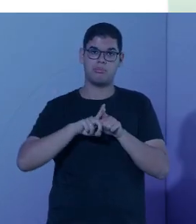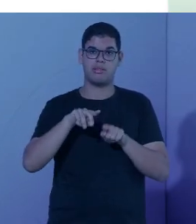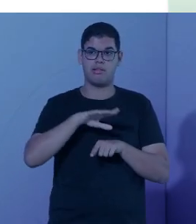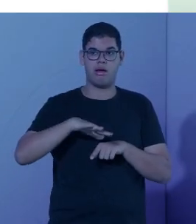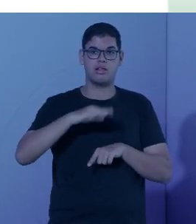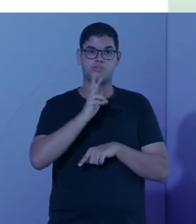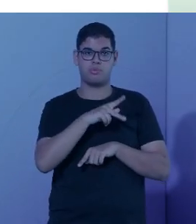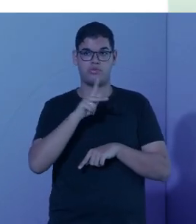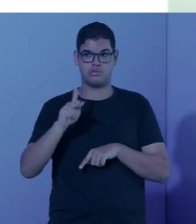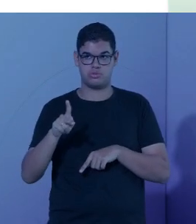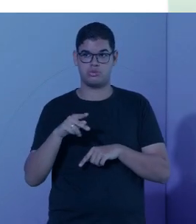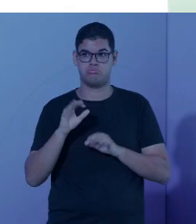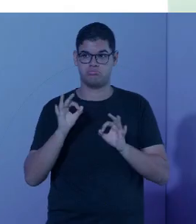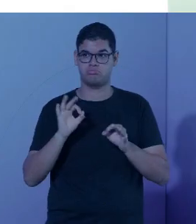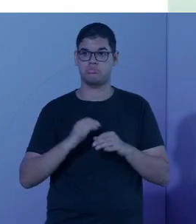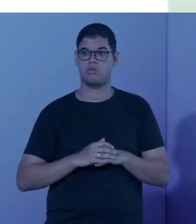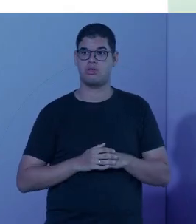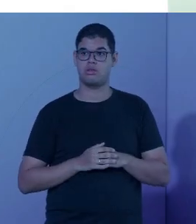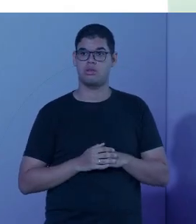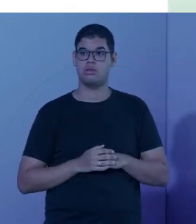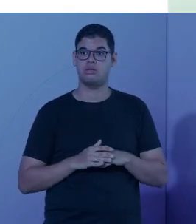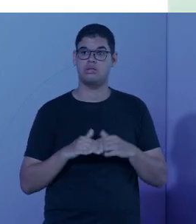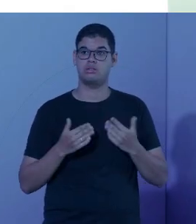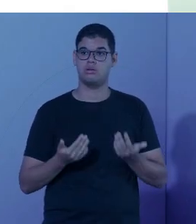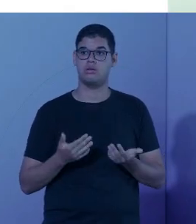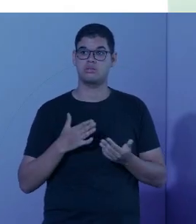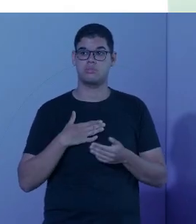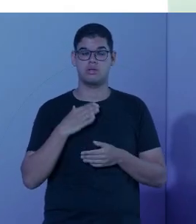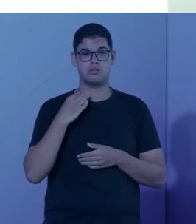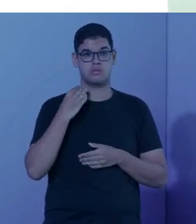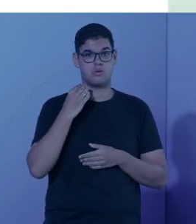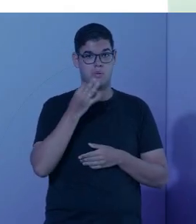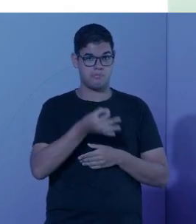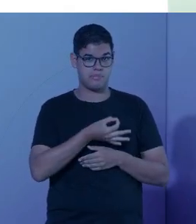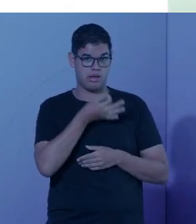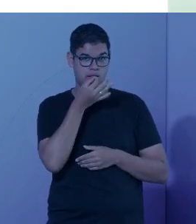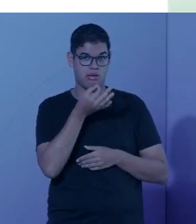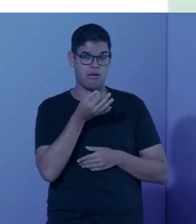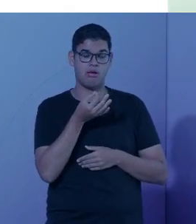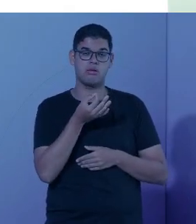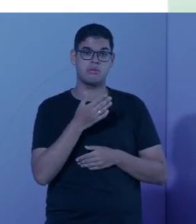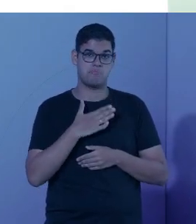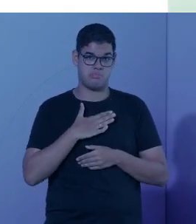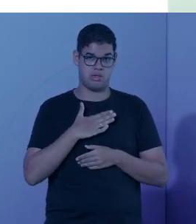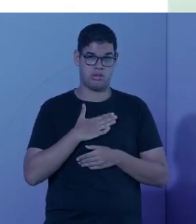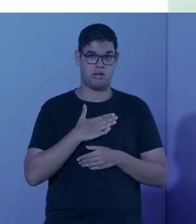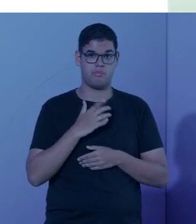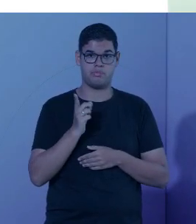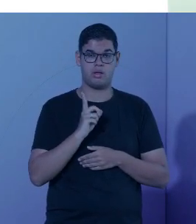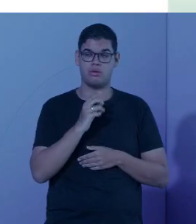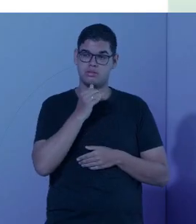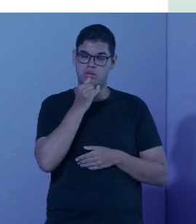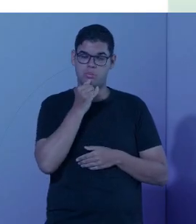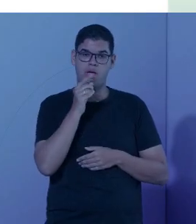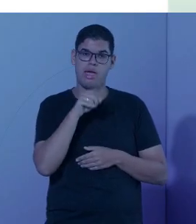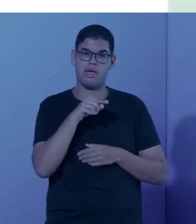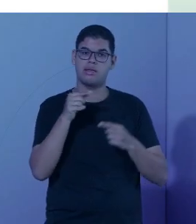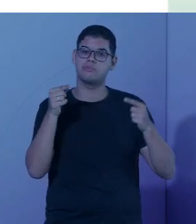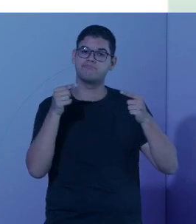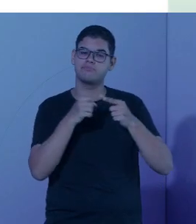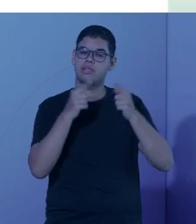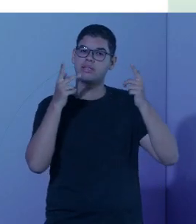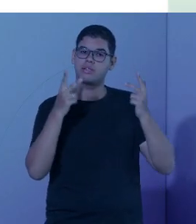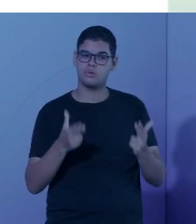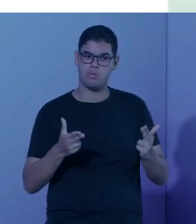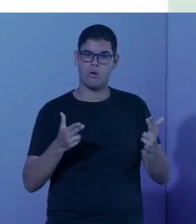assunto, e as minhas opiniões aqui não necessariamente refletem as opiniões da Novartis. Tá?